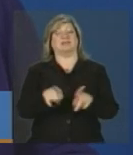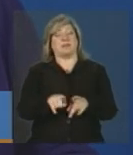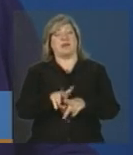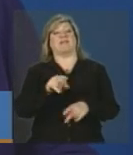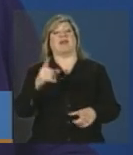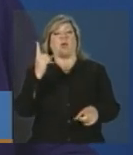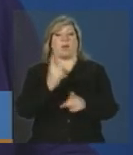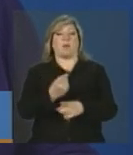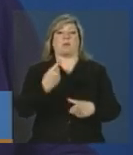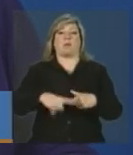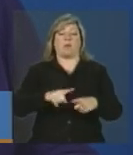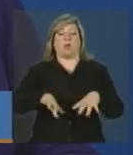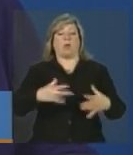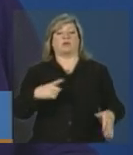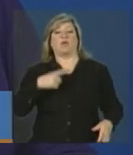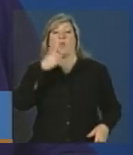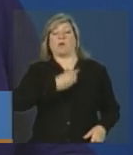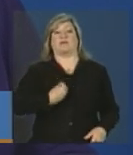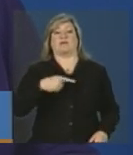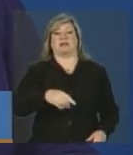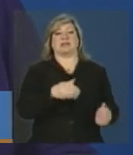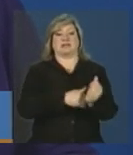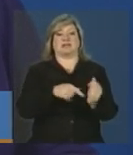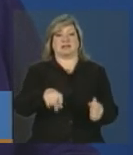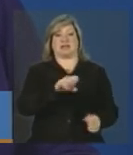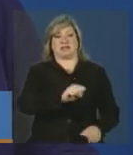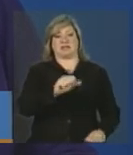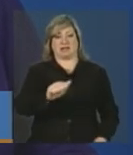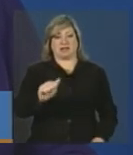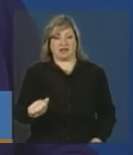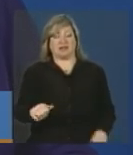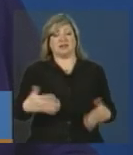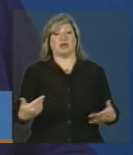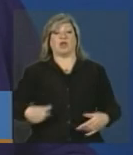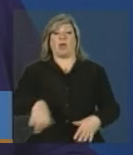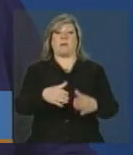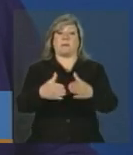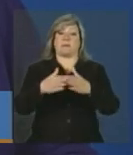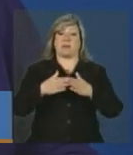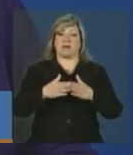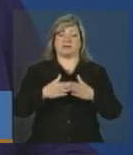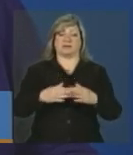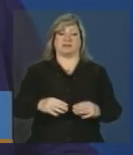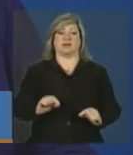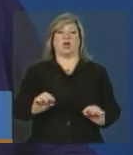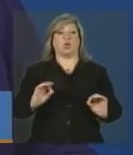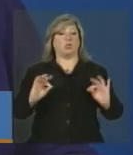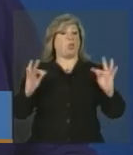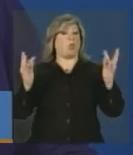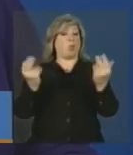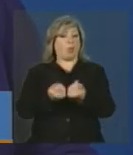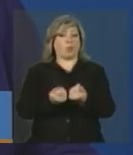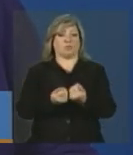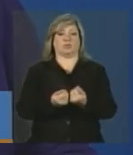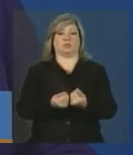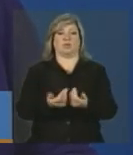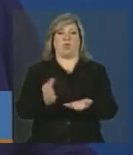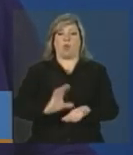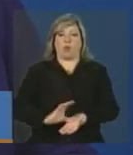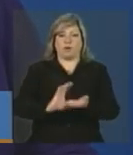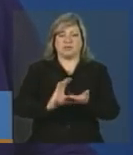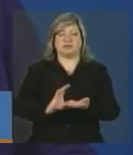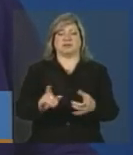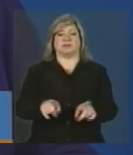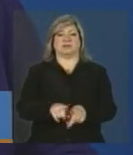hora de validar a senha no SAA. Por isso, a gente pede que todos os conselhos